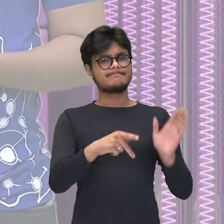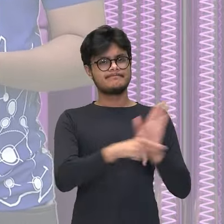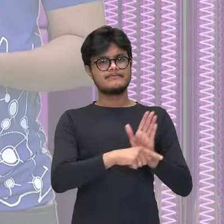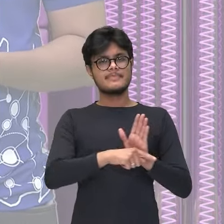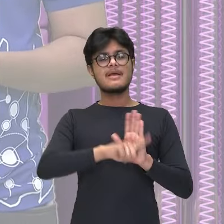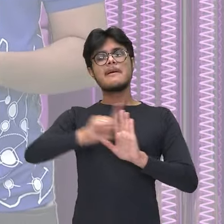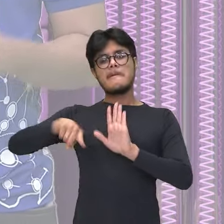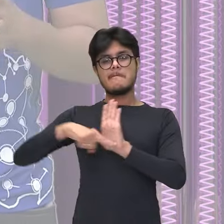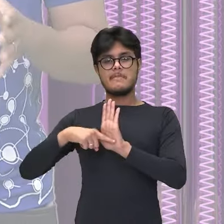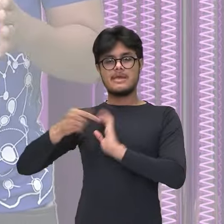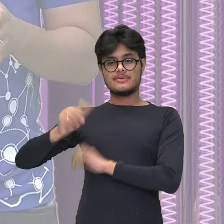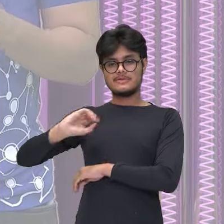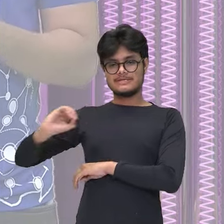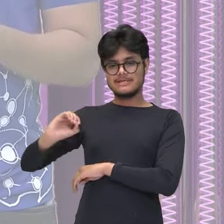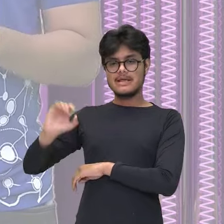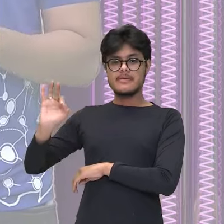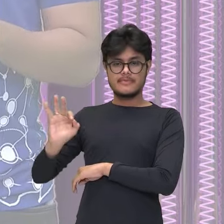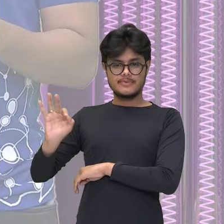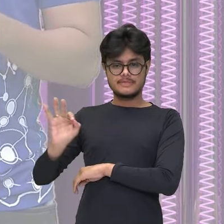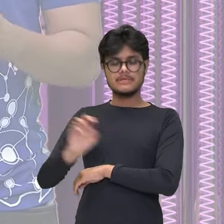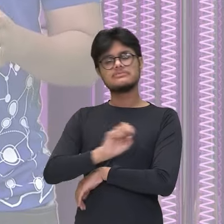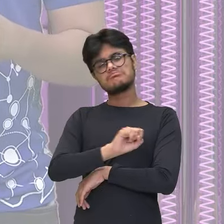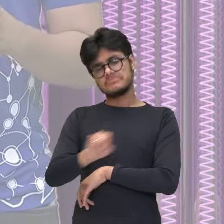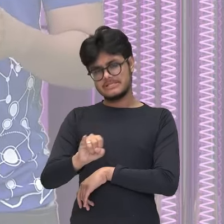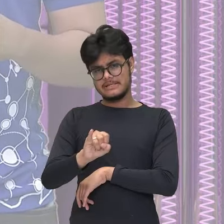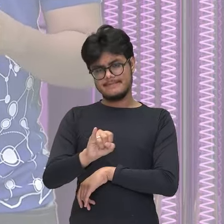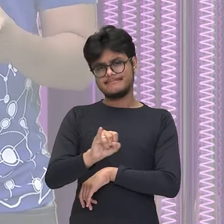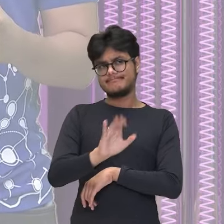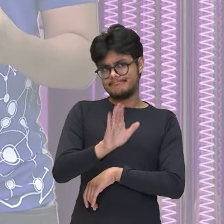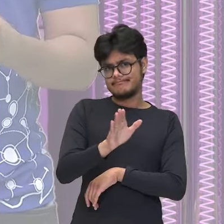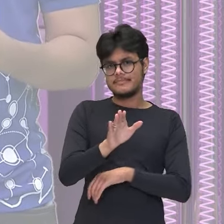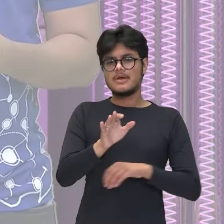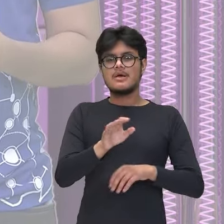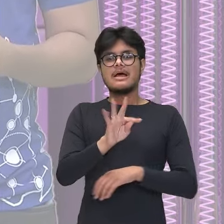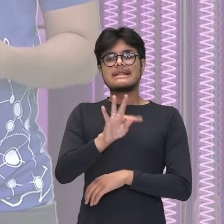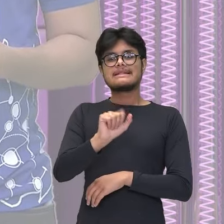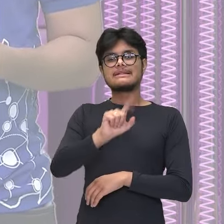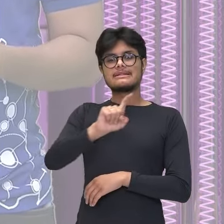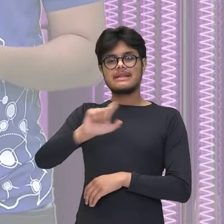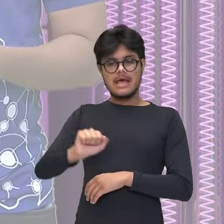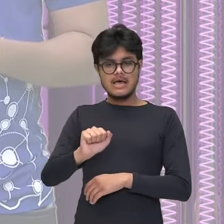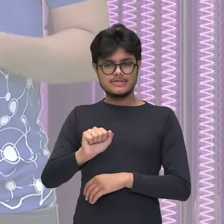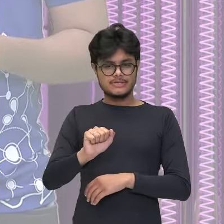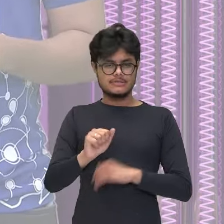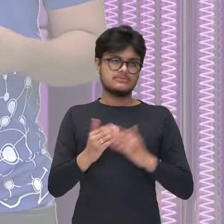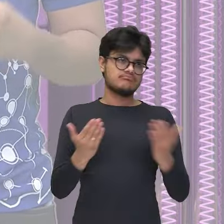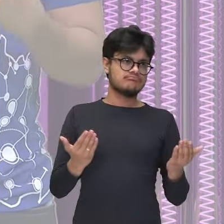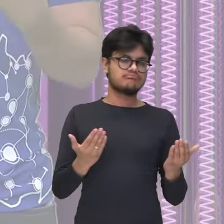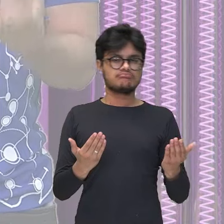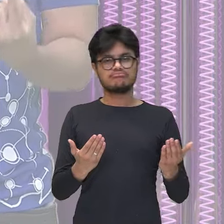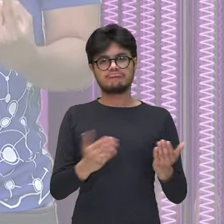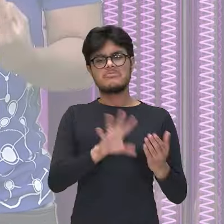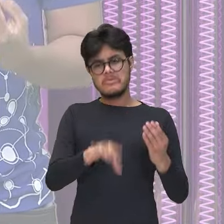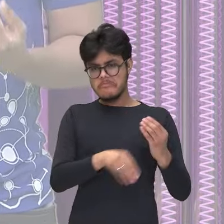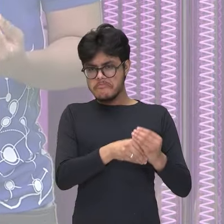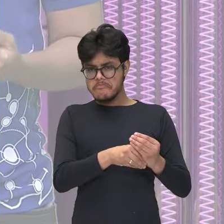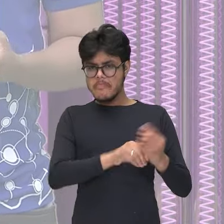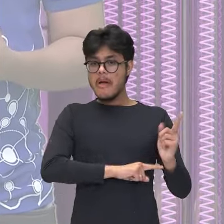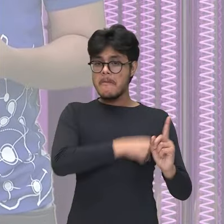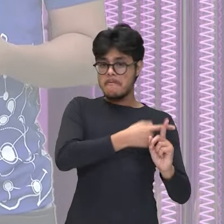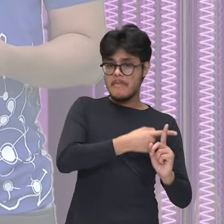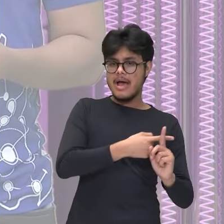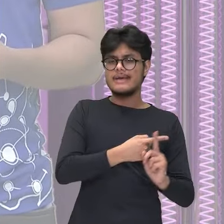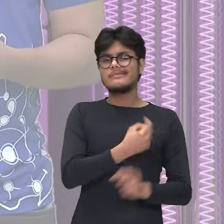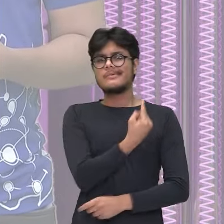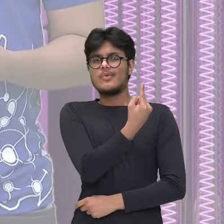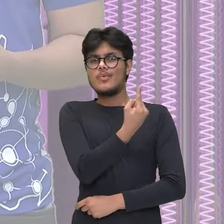de 100%. Então, a taxa, toda vez que eu quiser trabalhar com a taxa, diretamente com a taxa, eu posso pegar 1